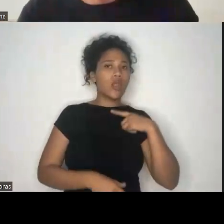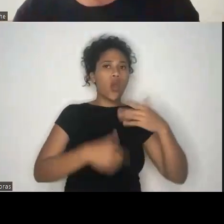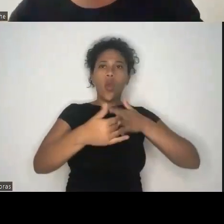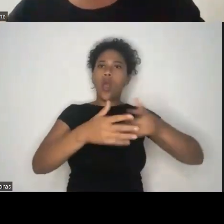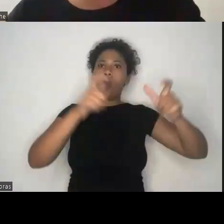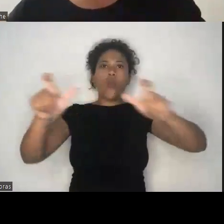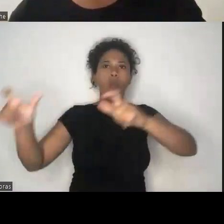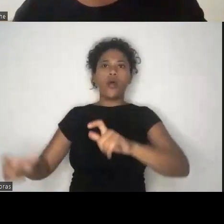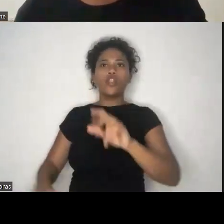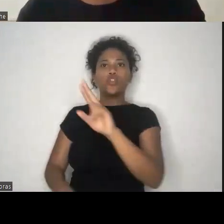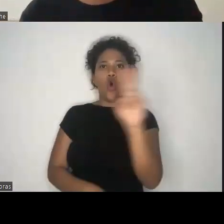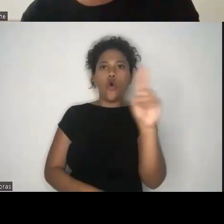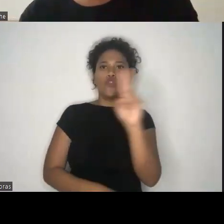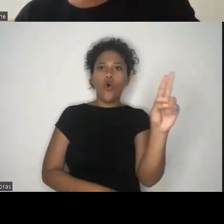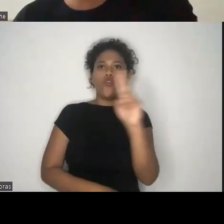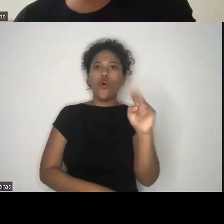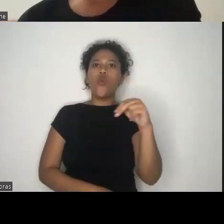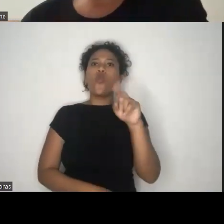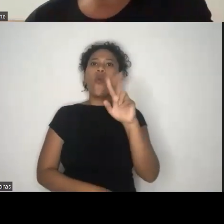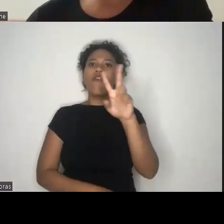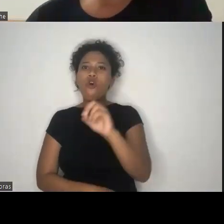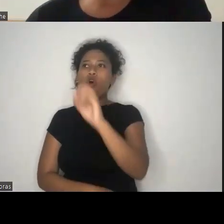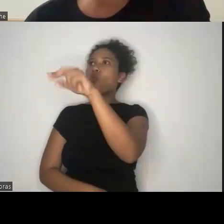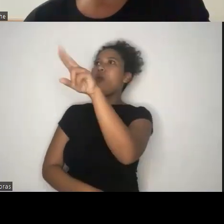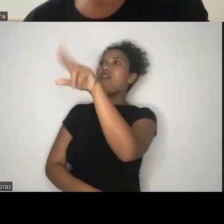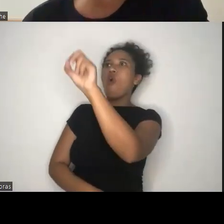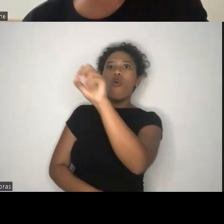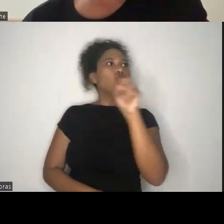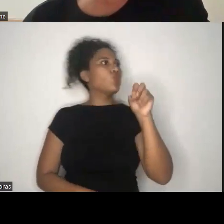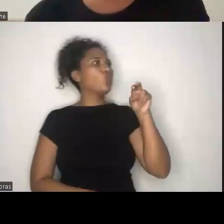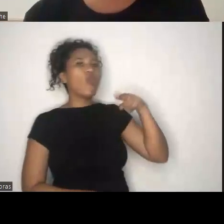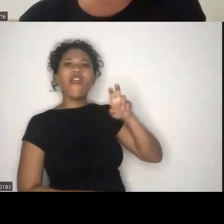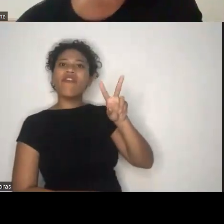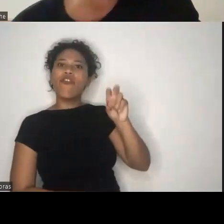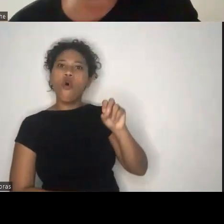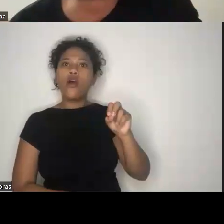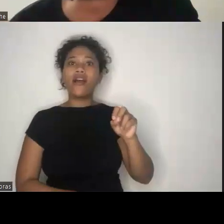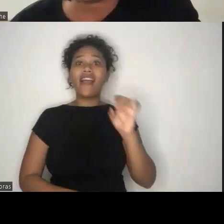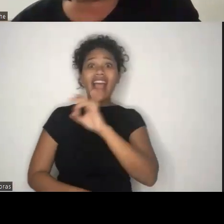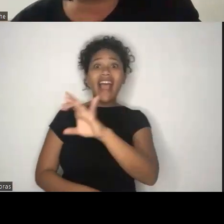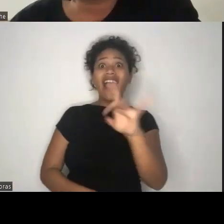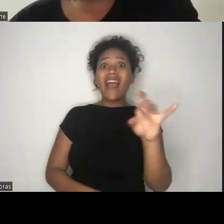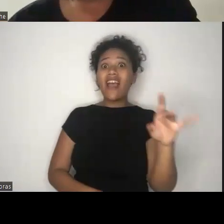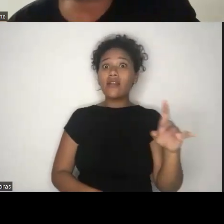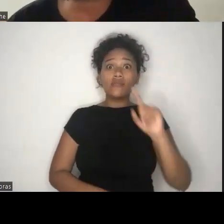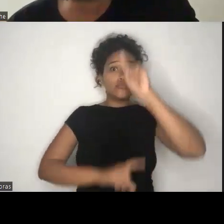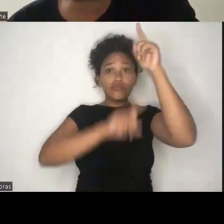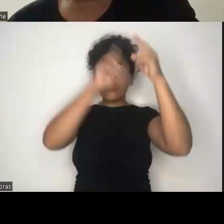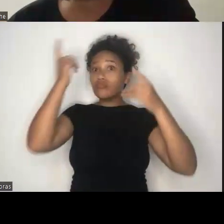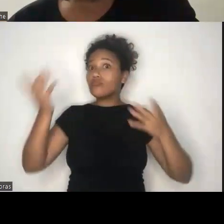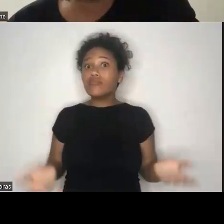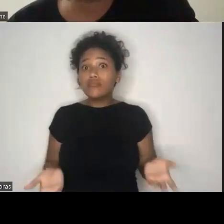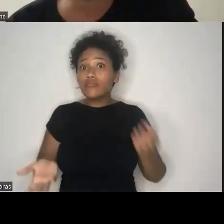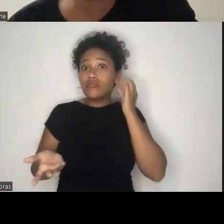na obra cada cada sete desse foi inventado né foi